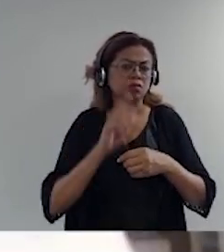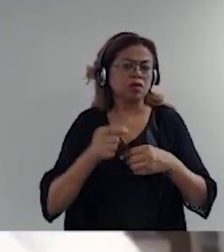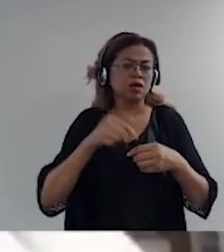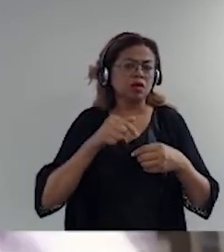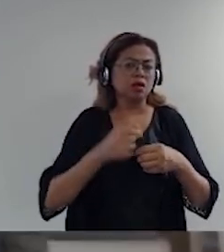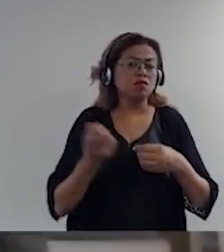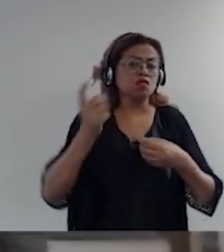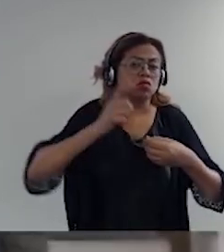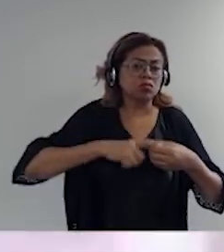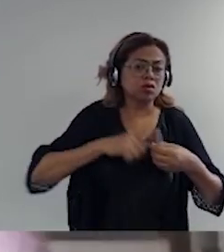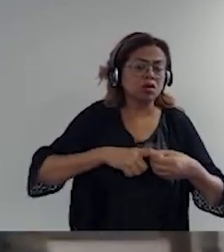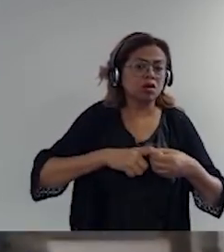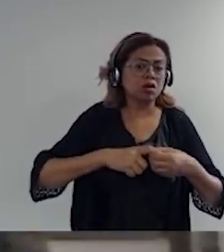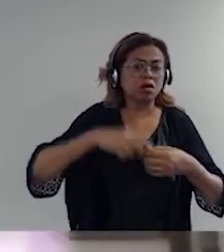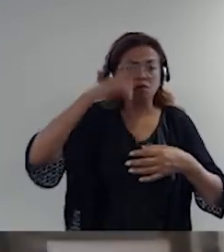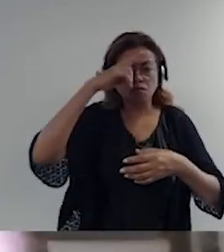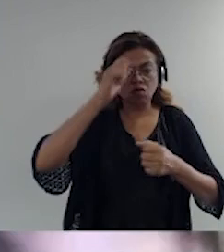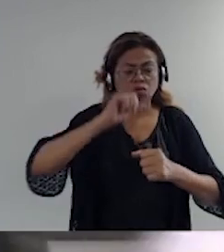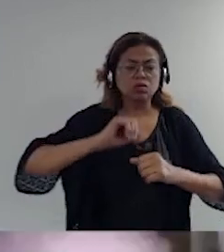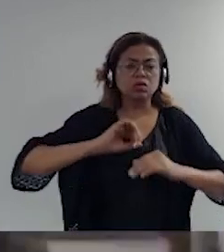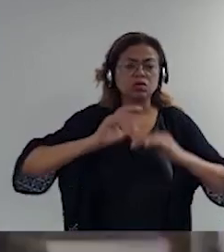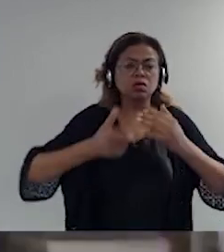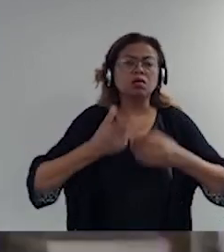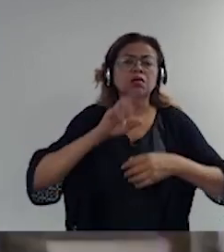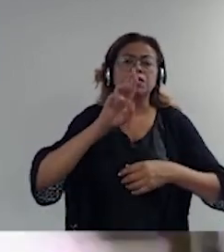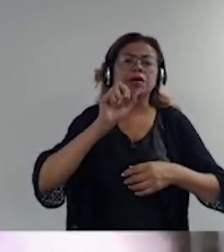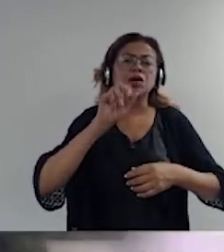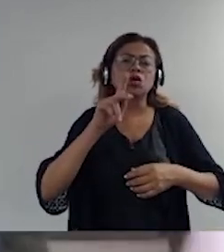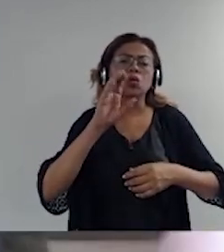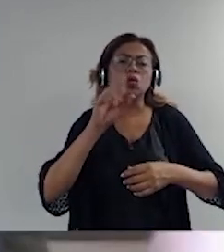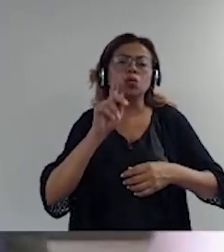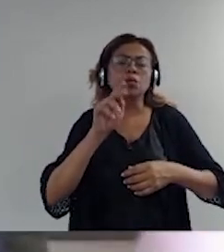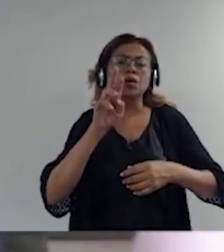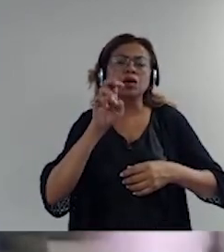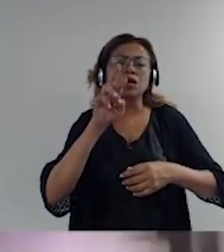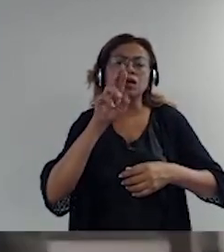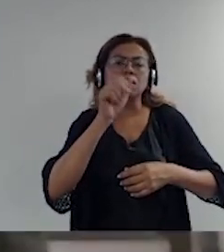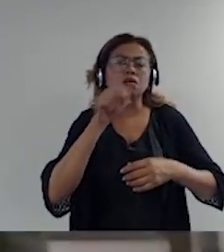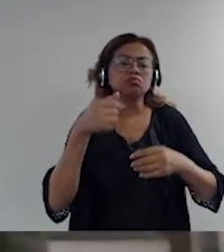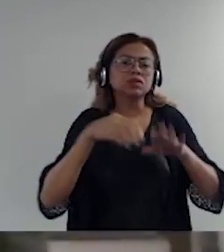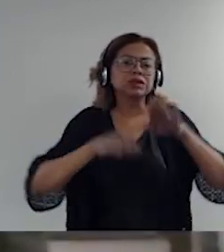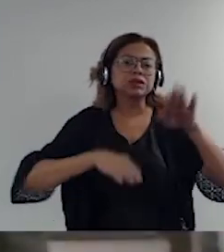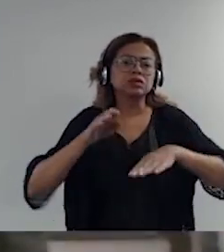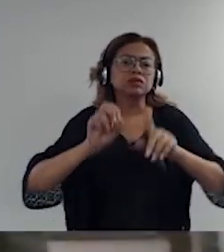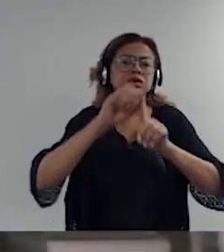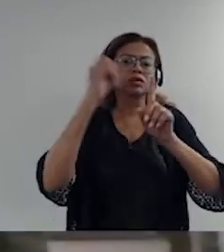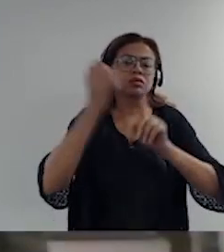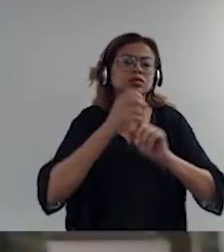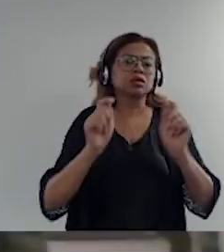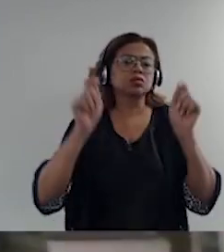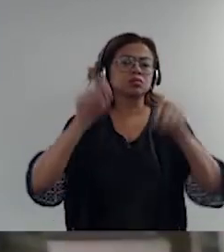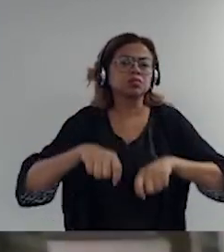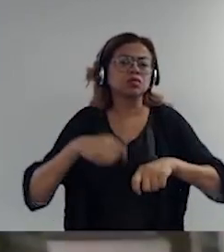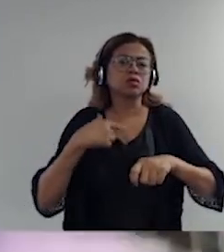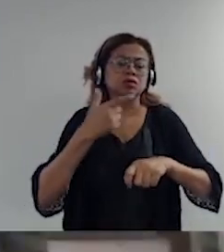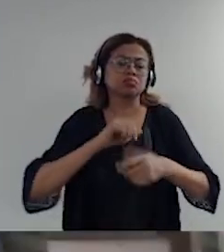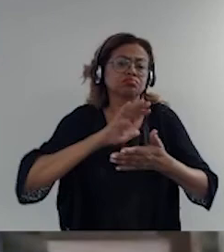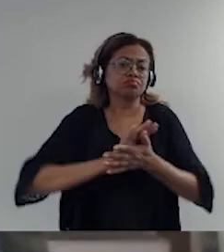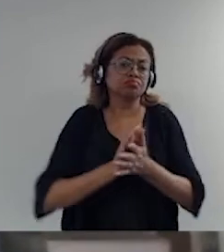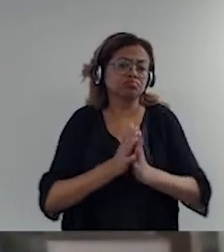judicial que comprometa a sua própria sobrevivência e que acabe levando a sociedade, eventualmente, à